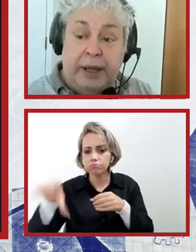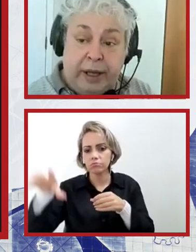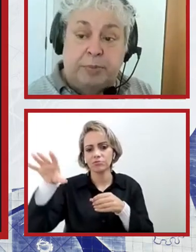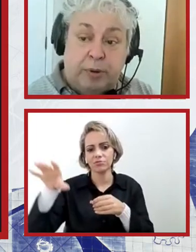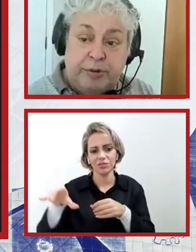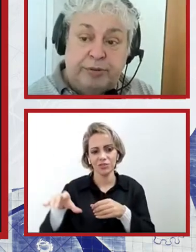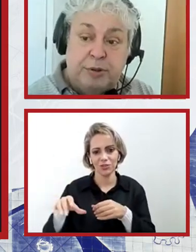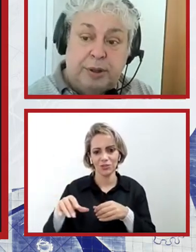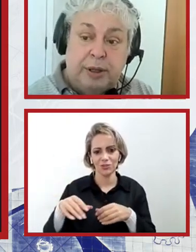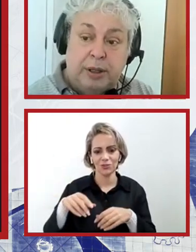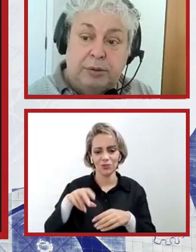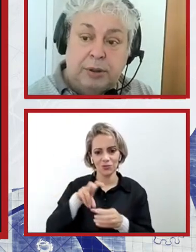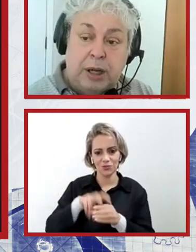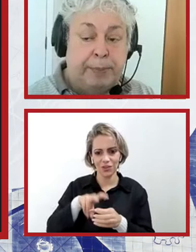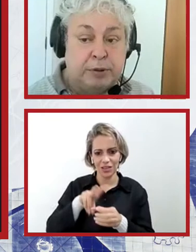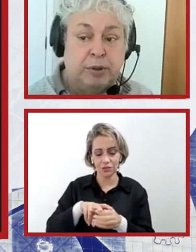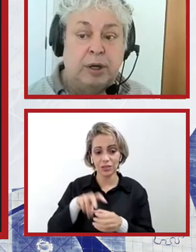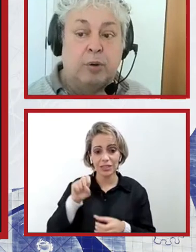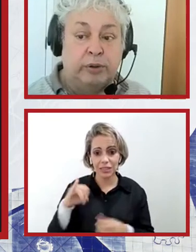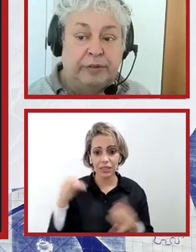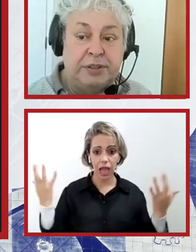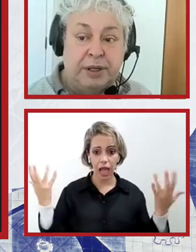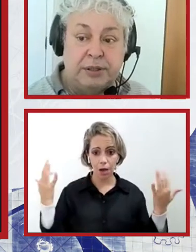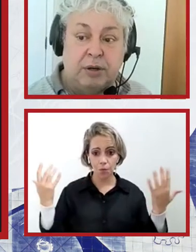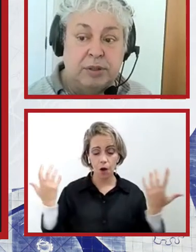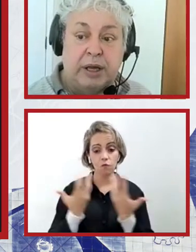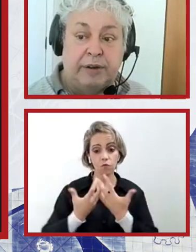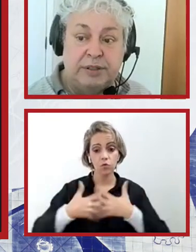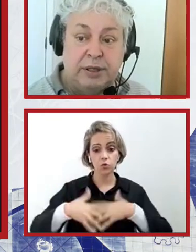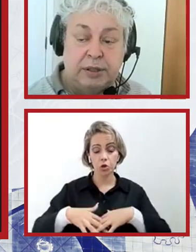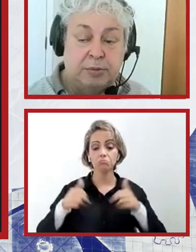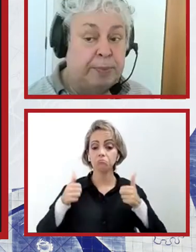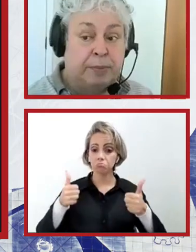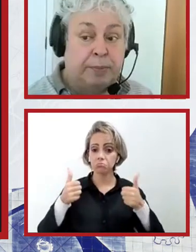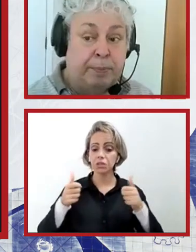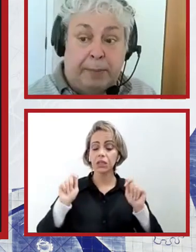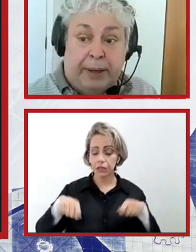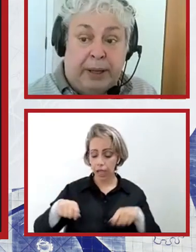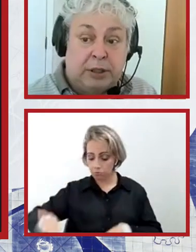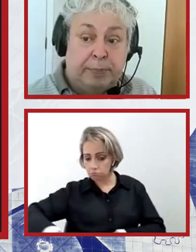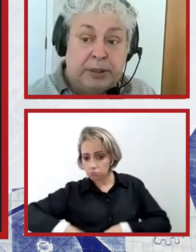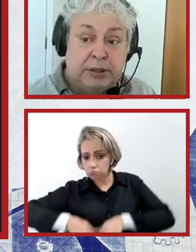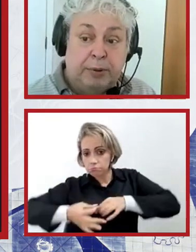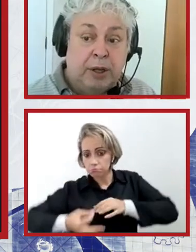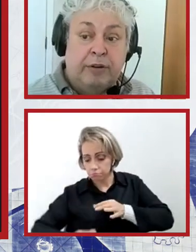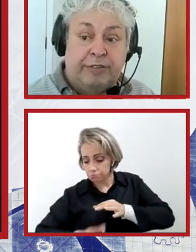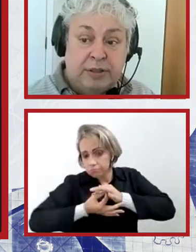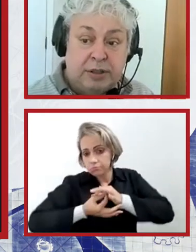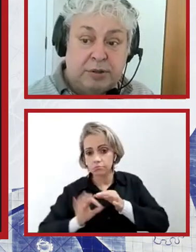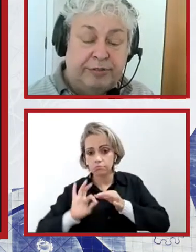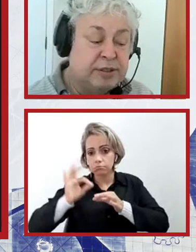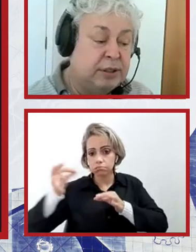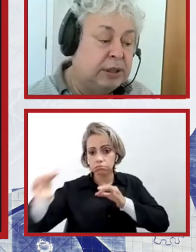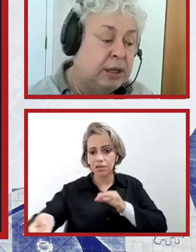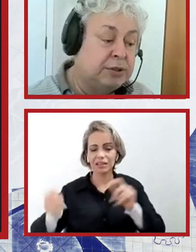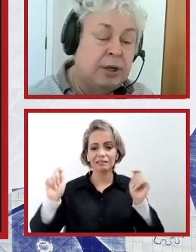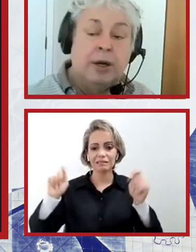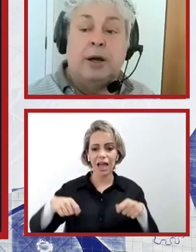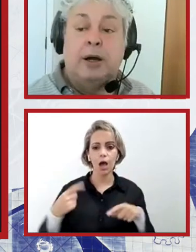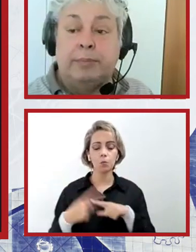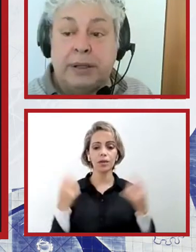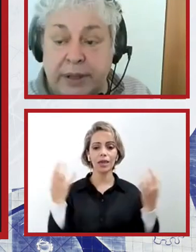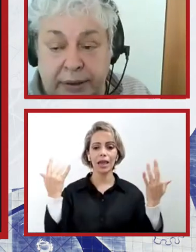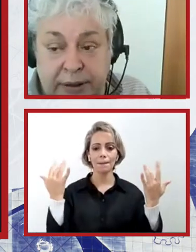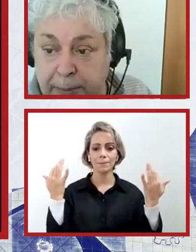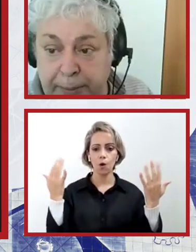Se a pessoa tem as mãos funcionando, a pessoa com deficiência consegue fazer isso. Uma pessoa paraplégica, por exemplo, faz isso com